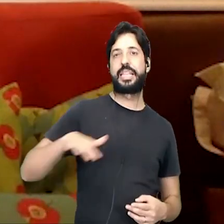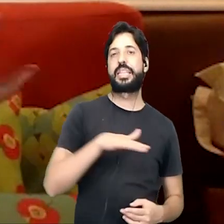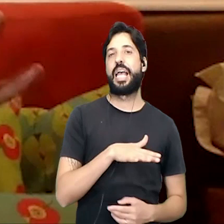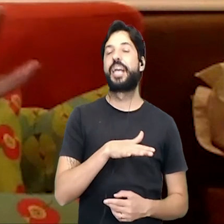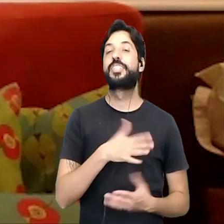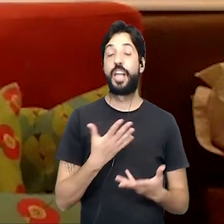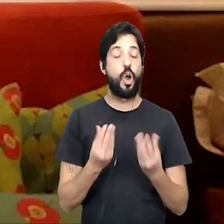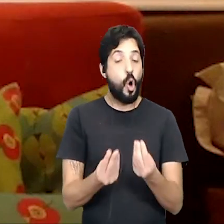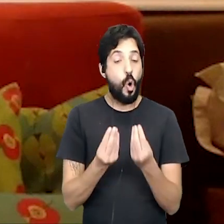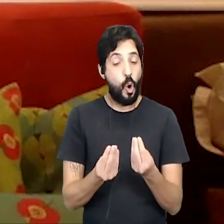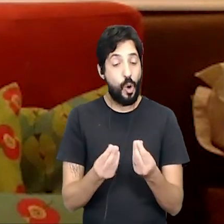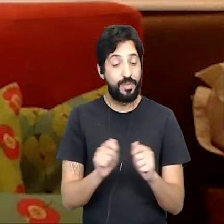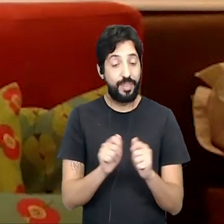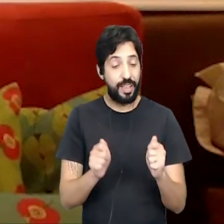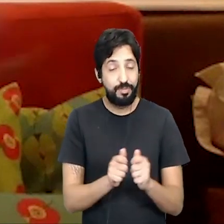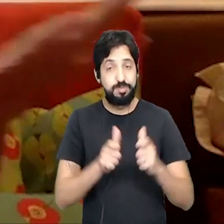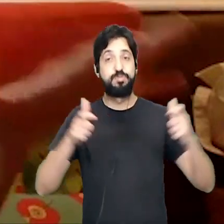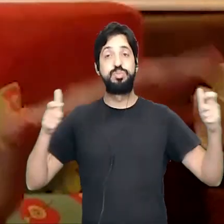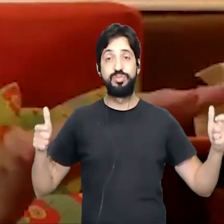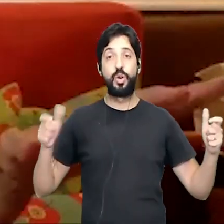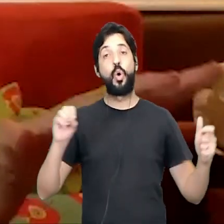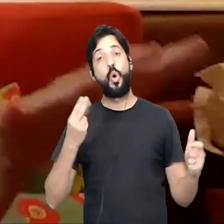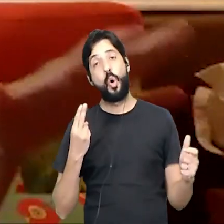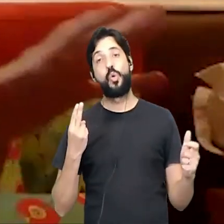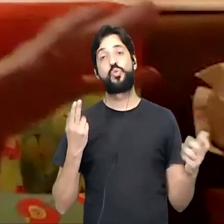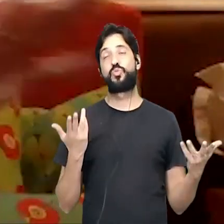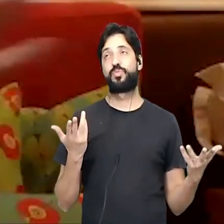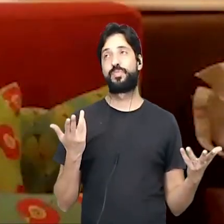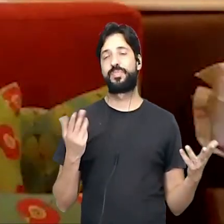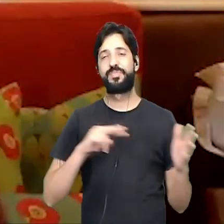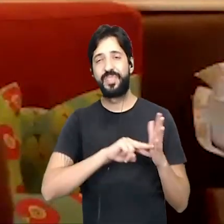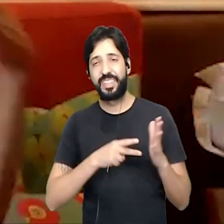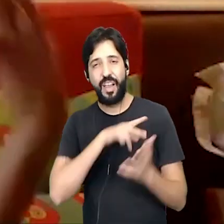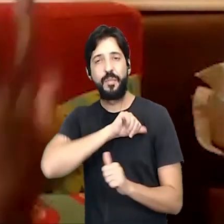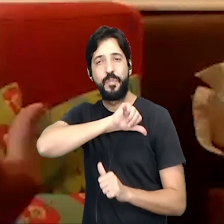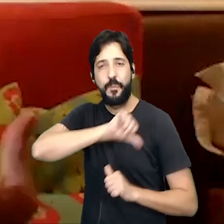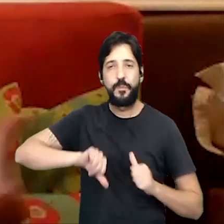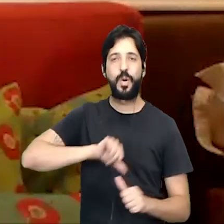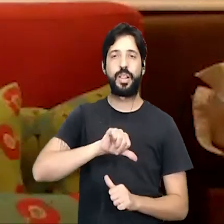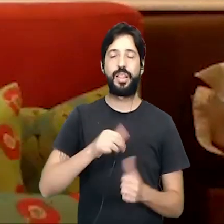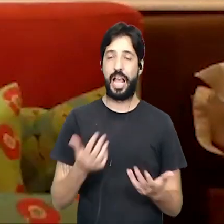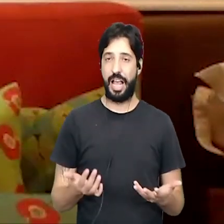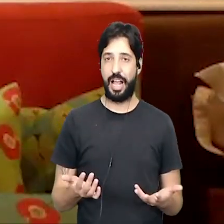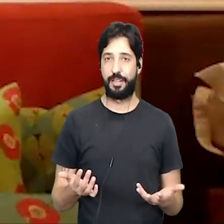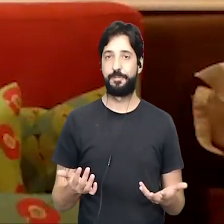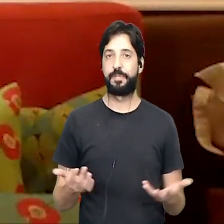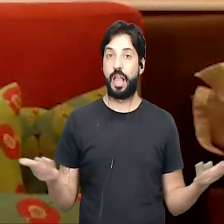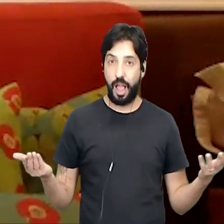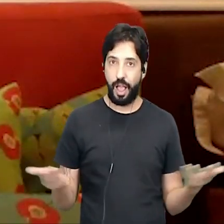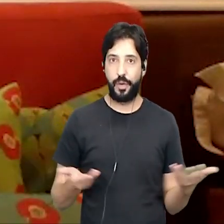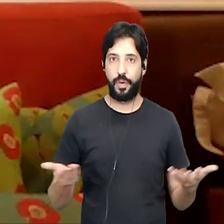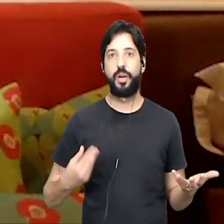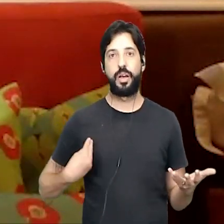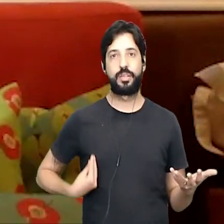gente faz para expandir isso, né? Ou para dar outro sentido para isso?